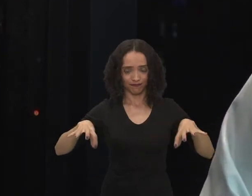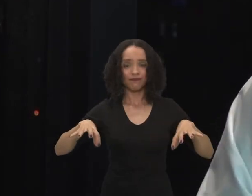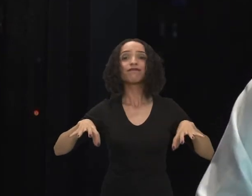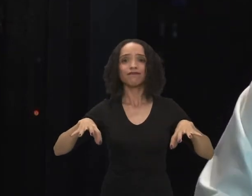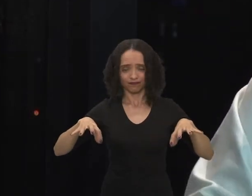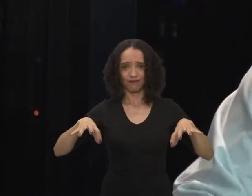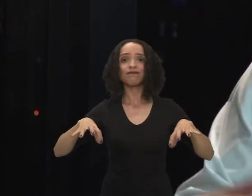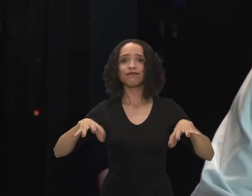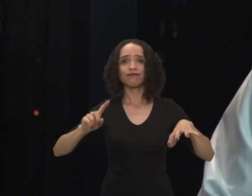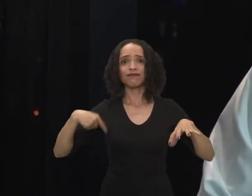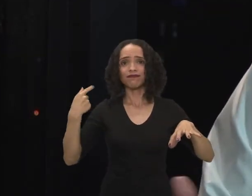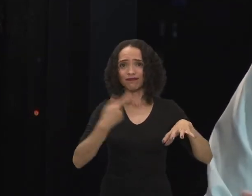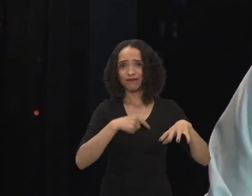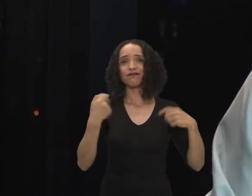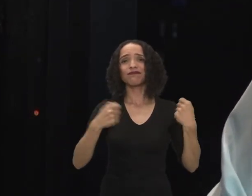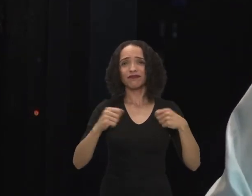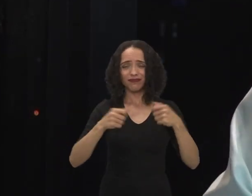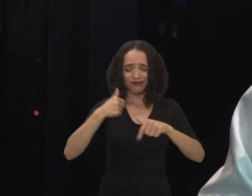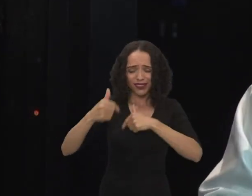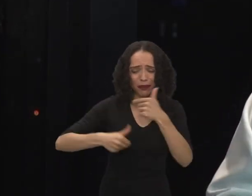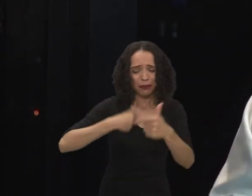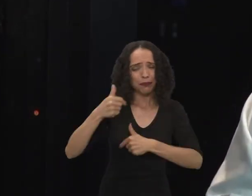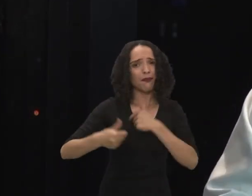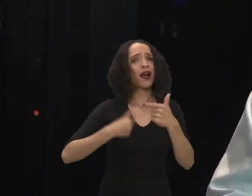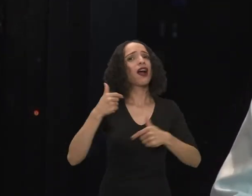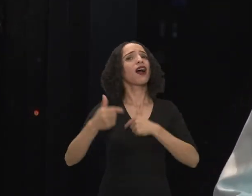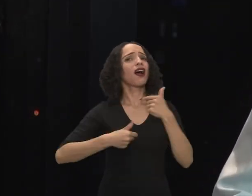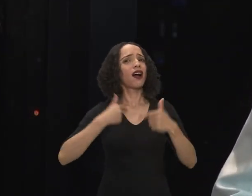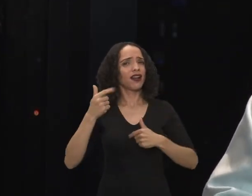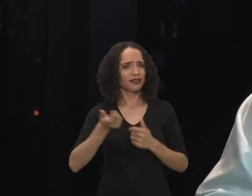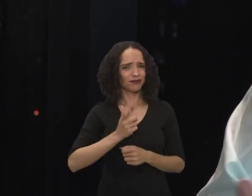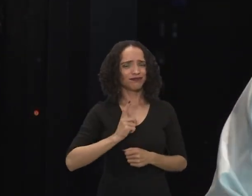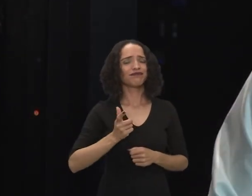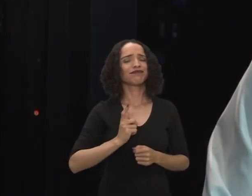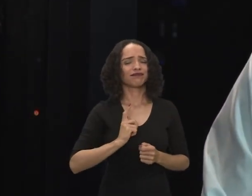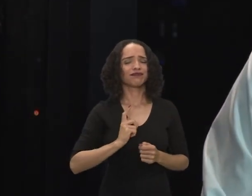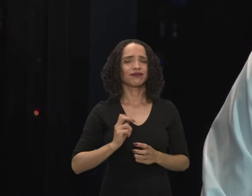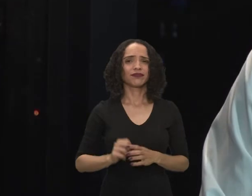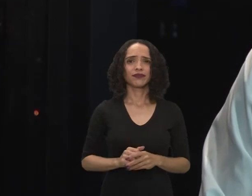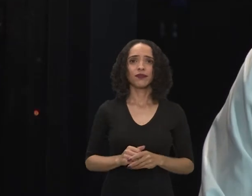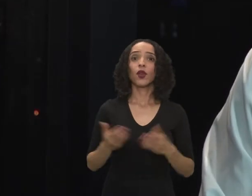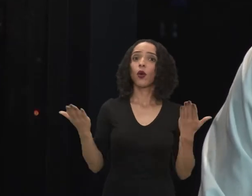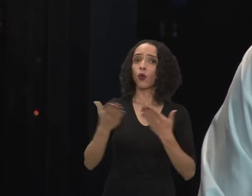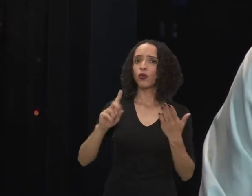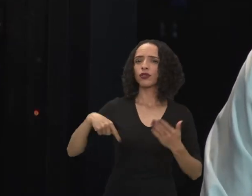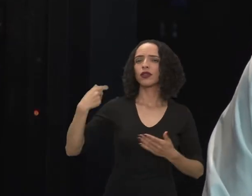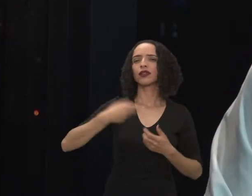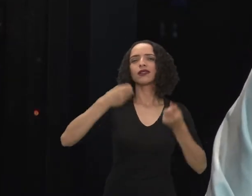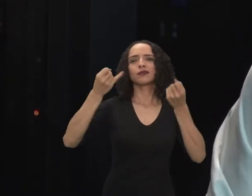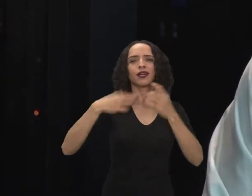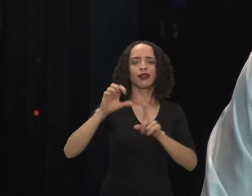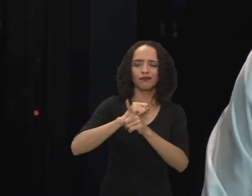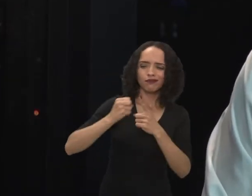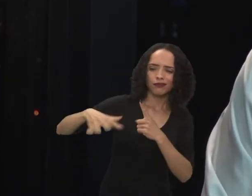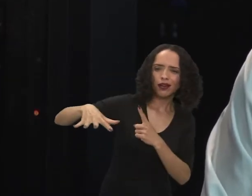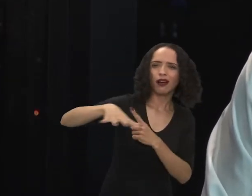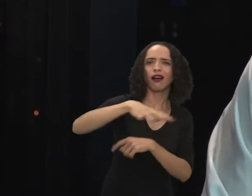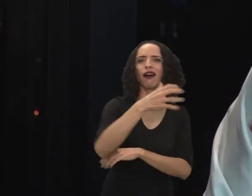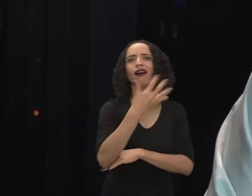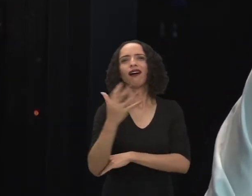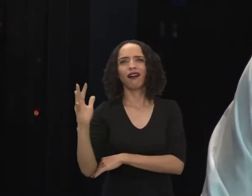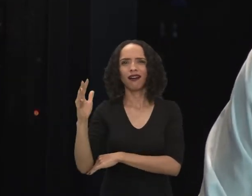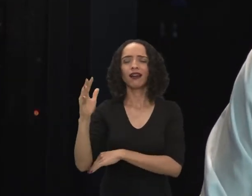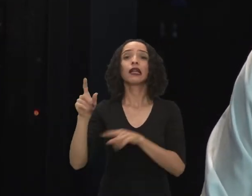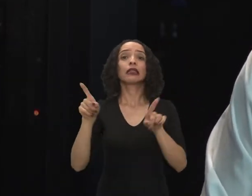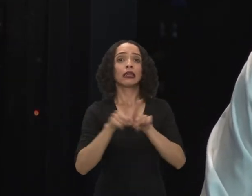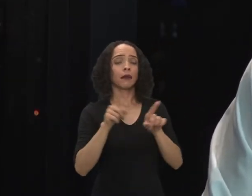fazer. Então, nós estamos falando aqui, olha, ao mesmo tempo de meio ambiente, né, de produção de alimentos e